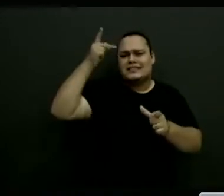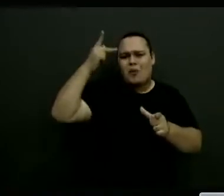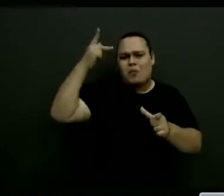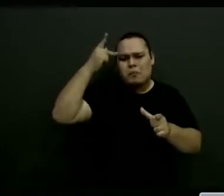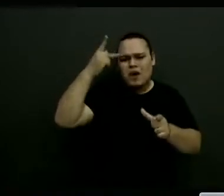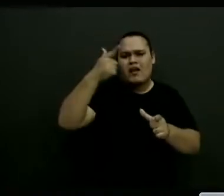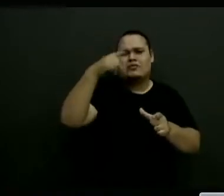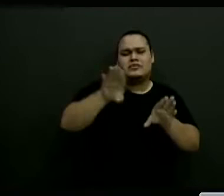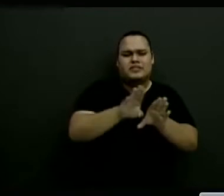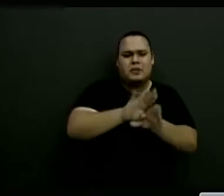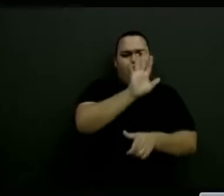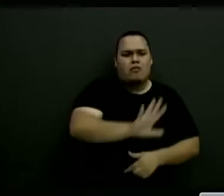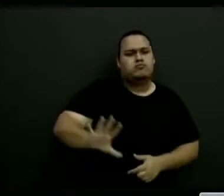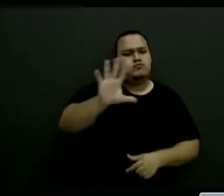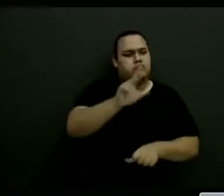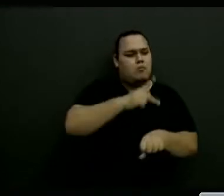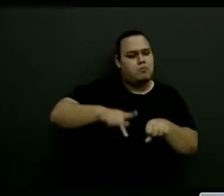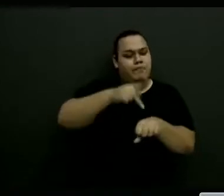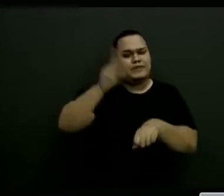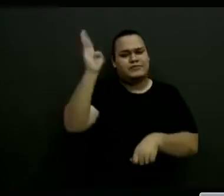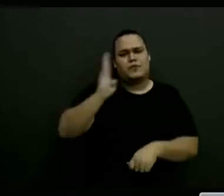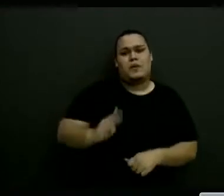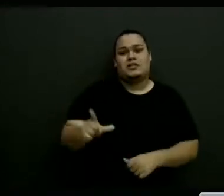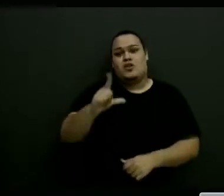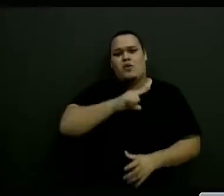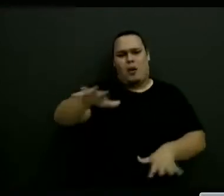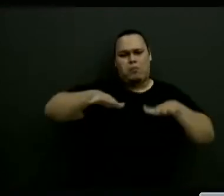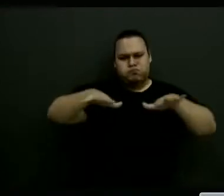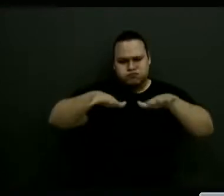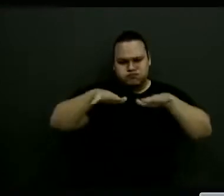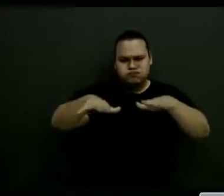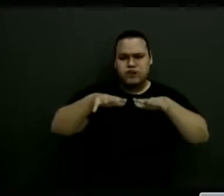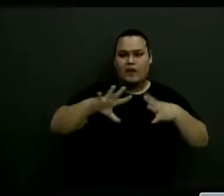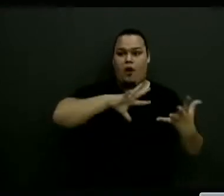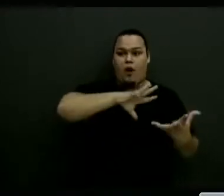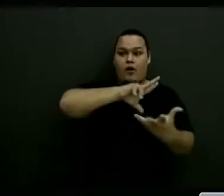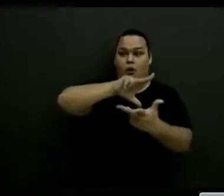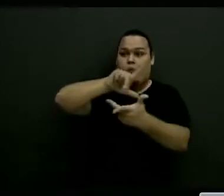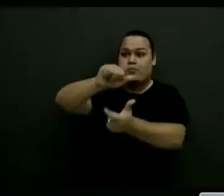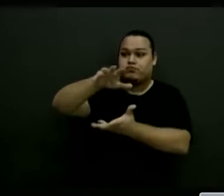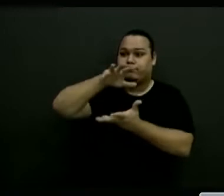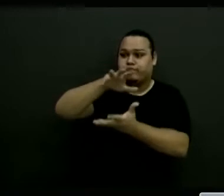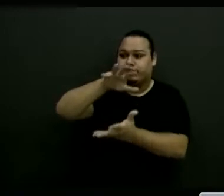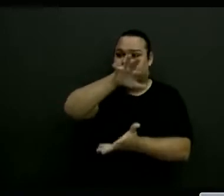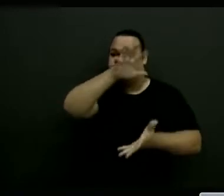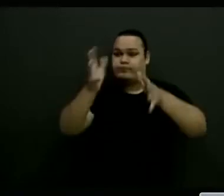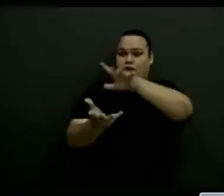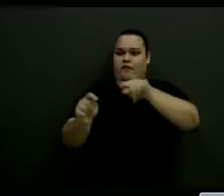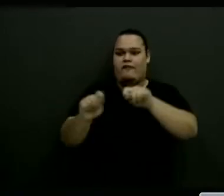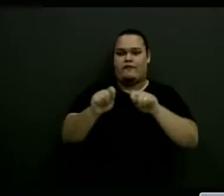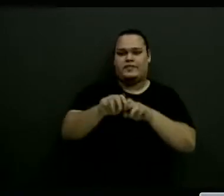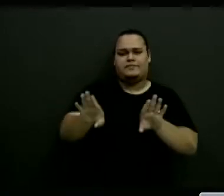tão grande esse movimento do céu que terá que alargar o lugar da sua tenda,